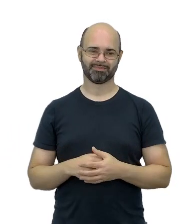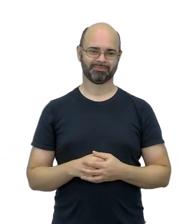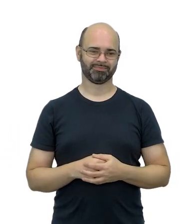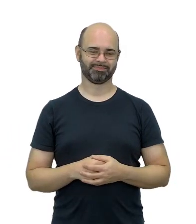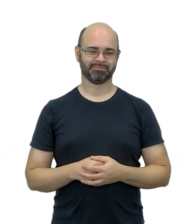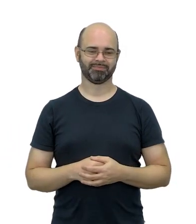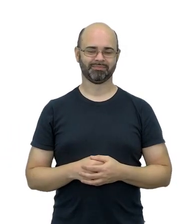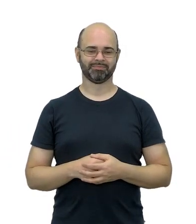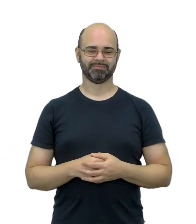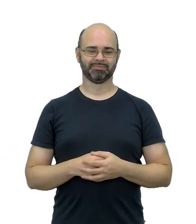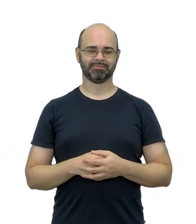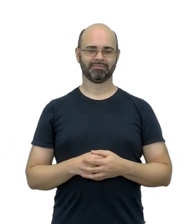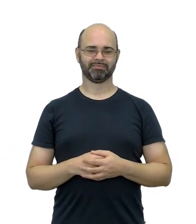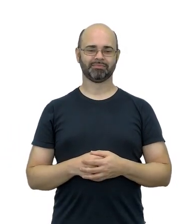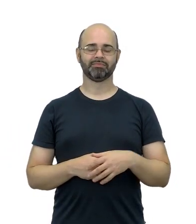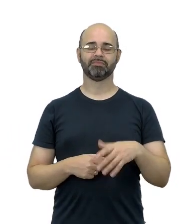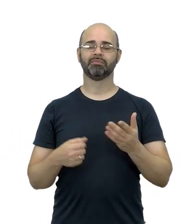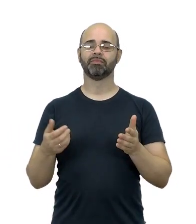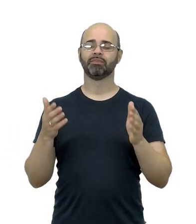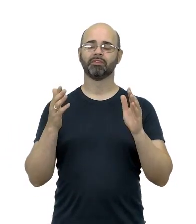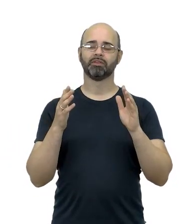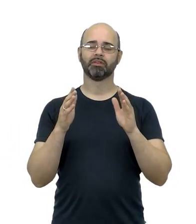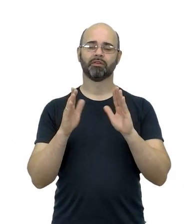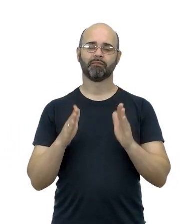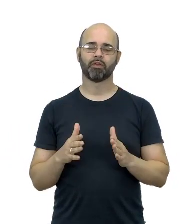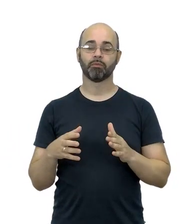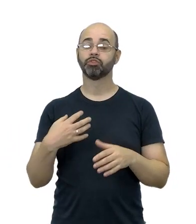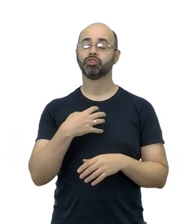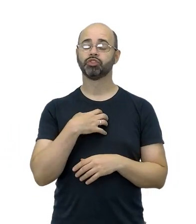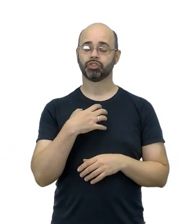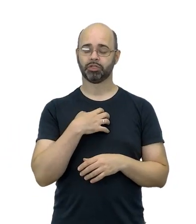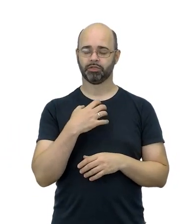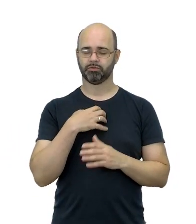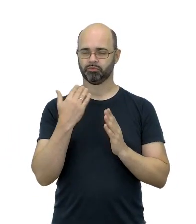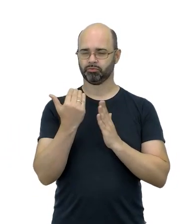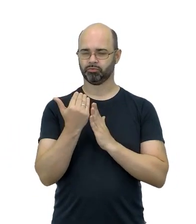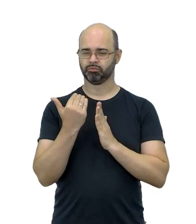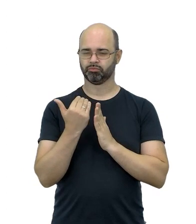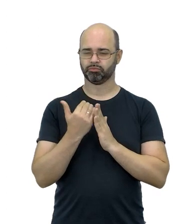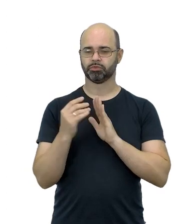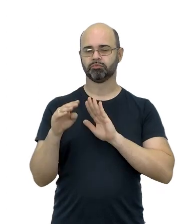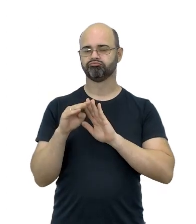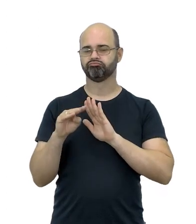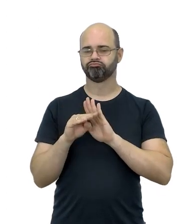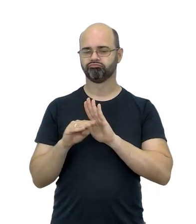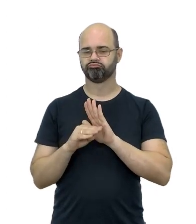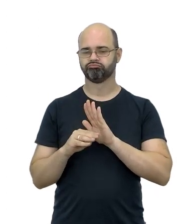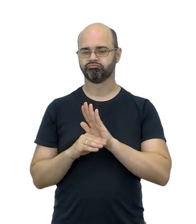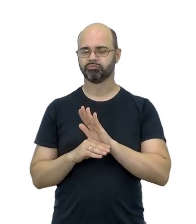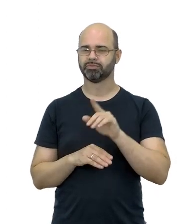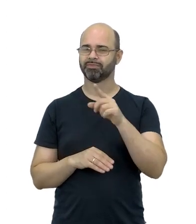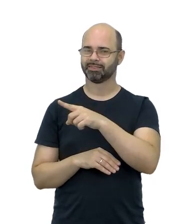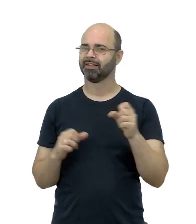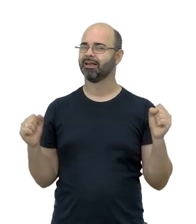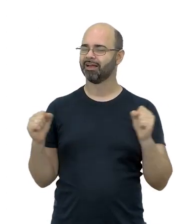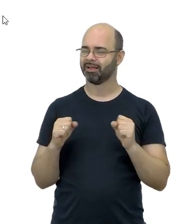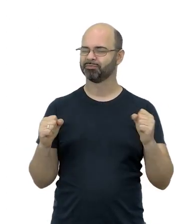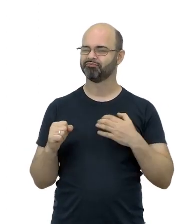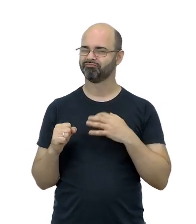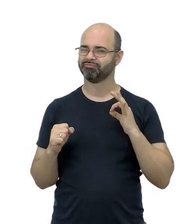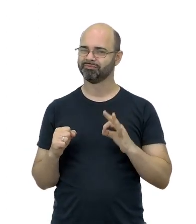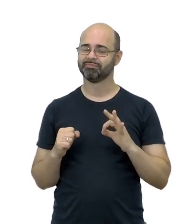a forma e os encaminhamentos do jogo para que vocês possam utilizar. Acho que vocês vão adorar. Eu já